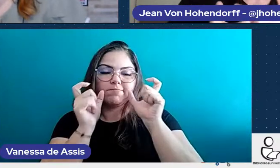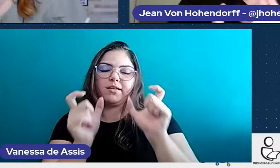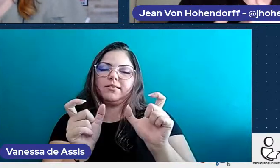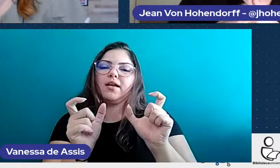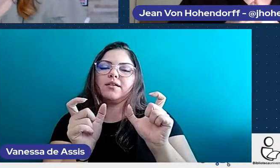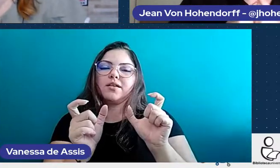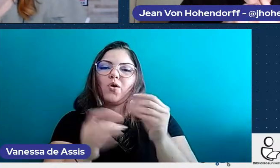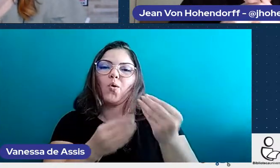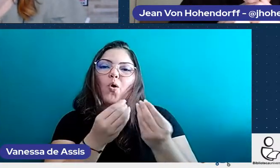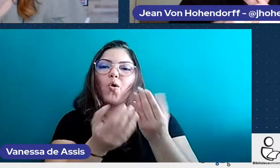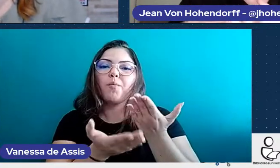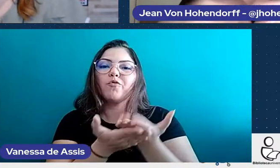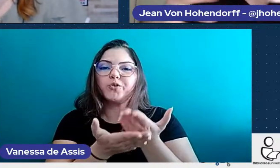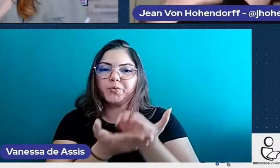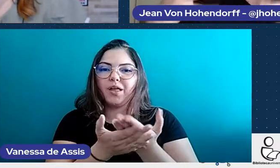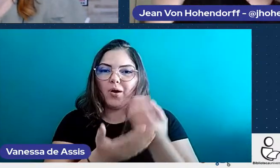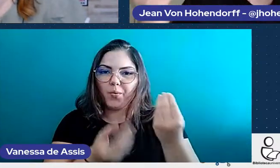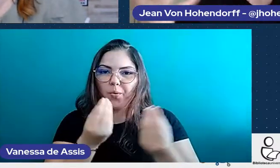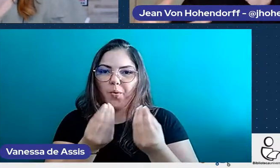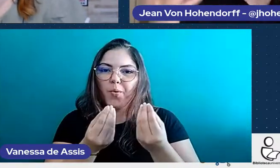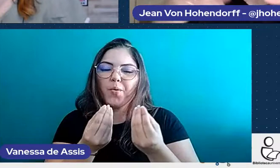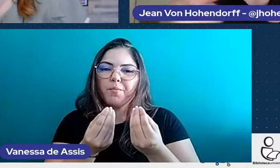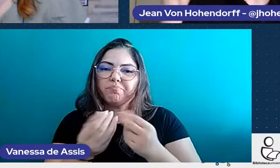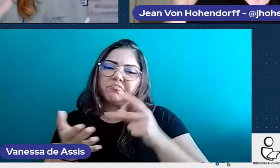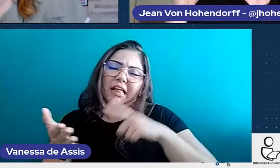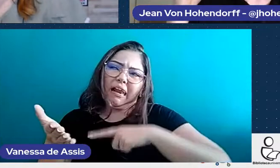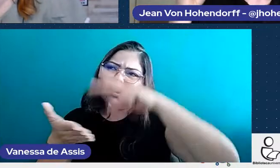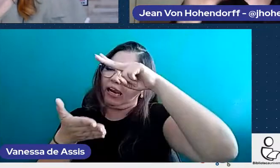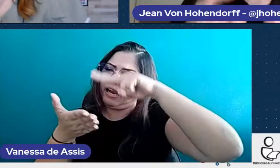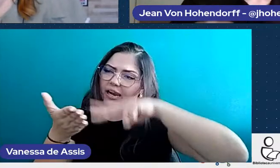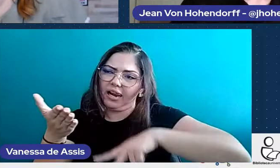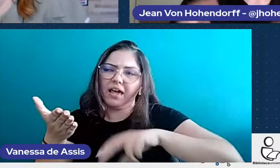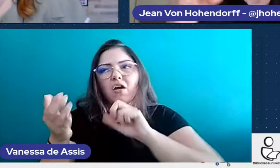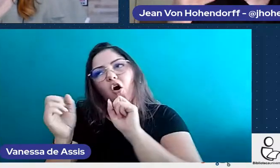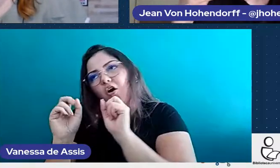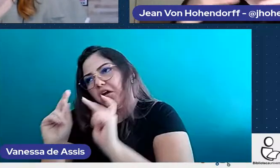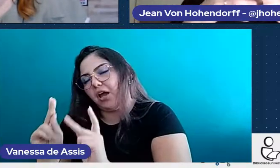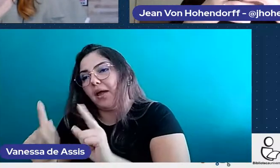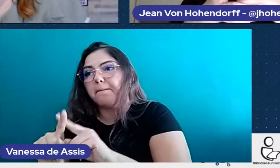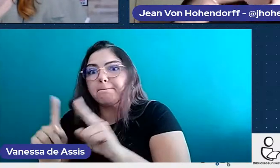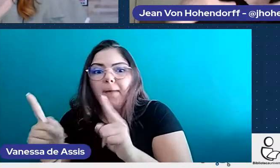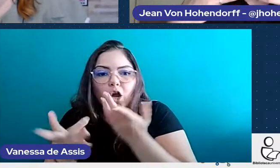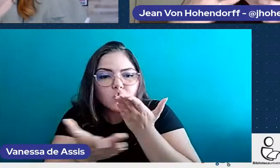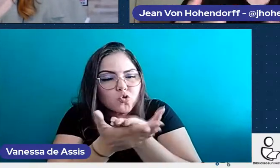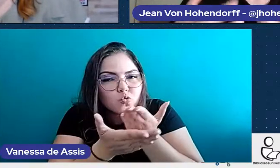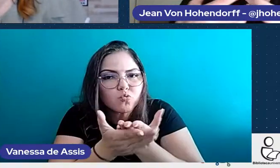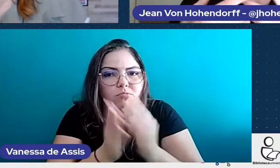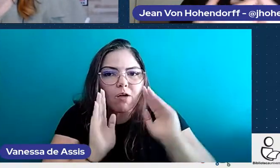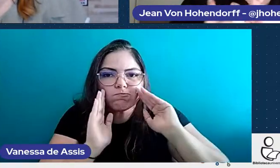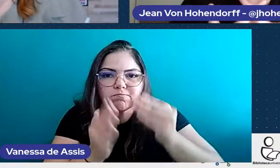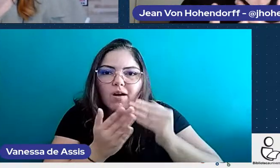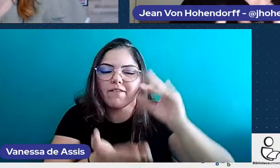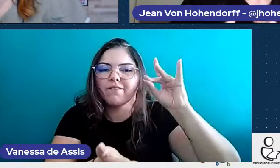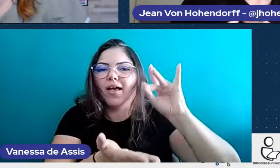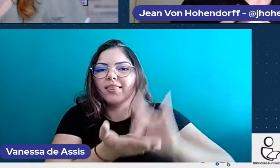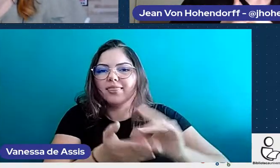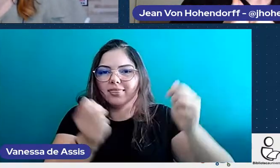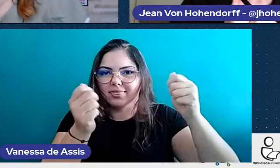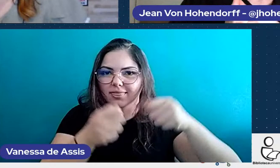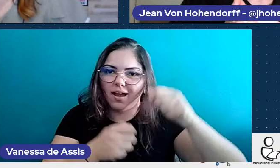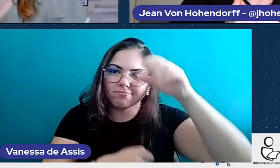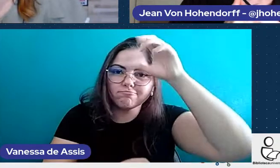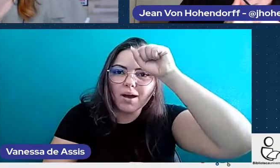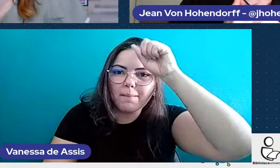Eu digo para os meus alunos sempre: ler, a gente lê muita coisa, estudar é quando a gente foca atenção e quer aprender algo daquele